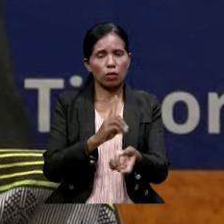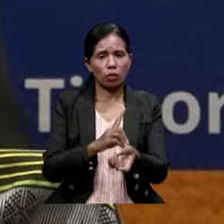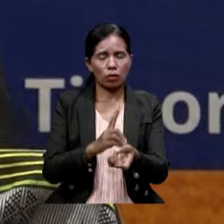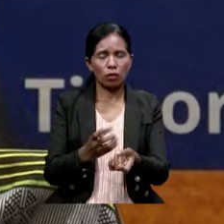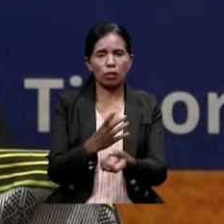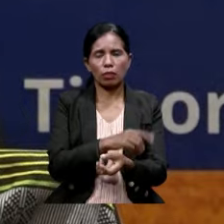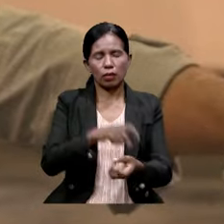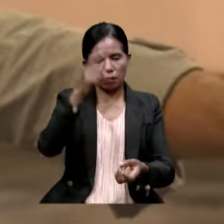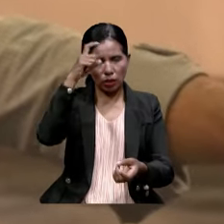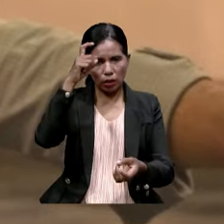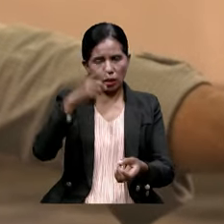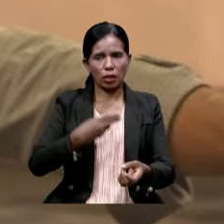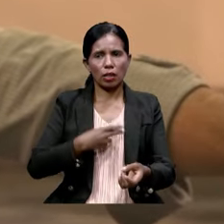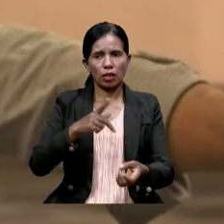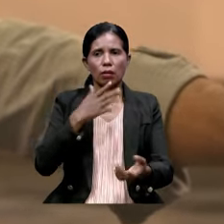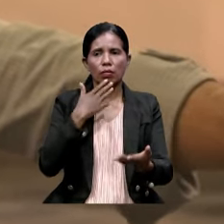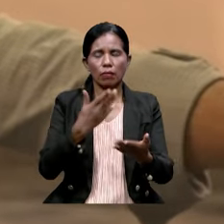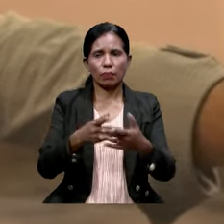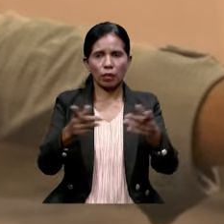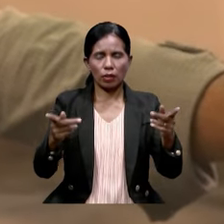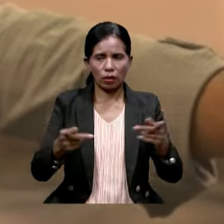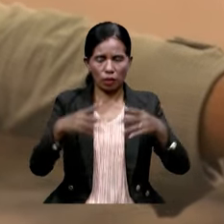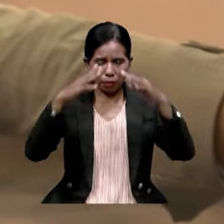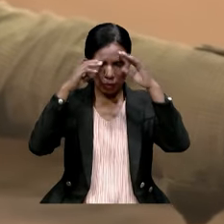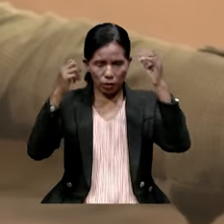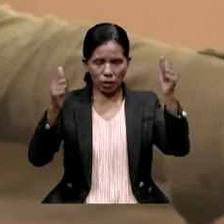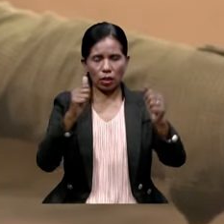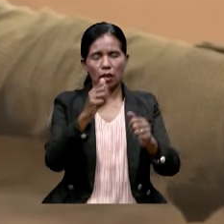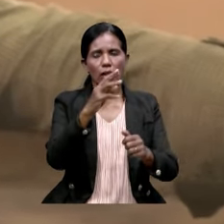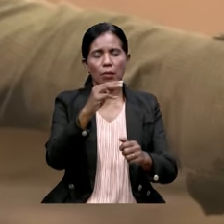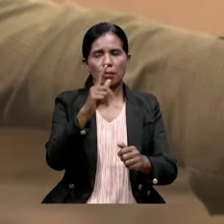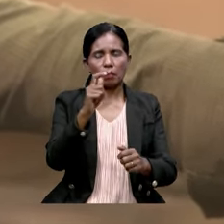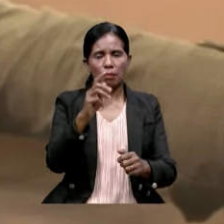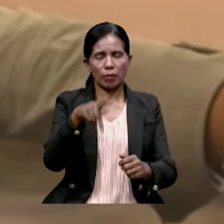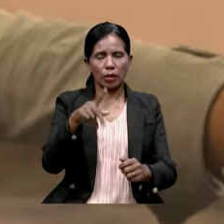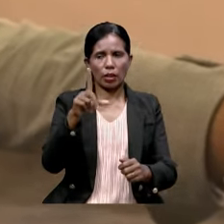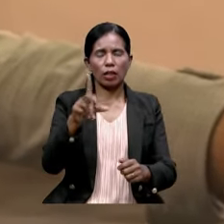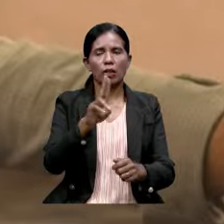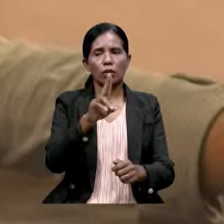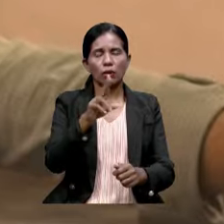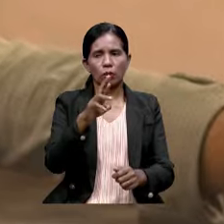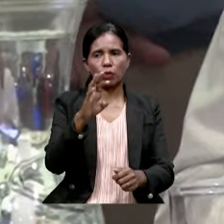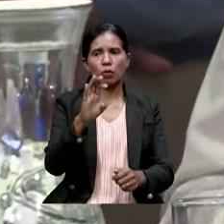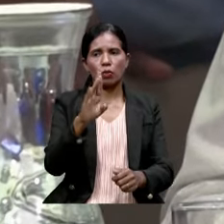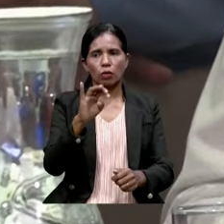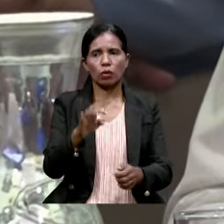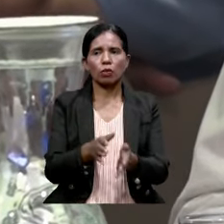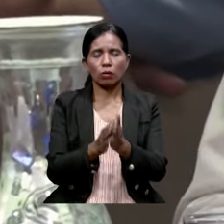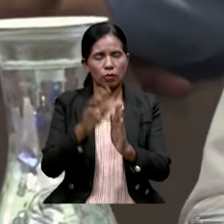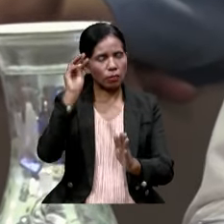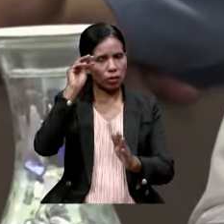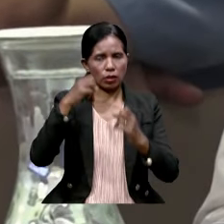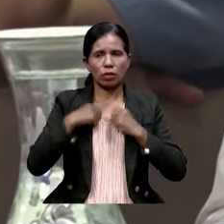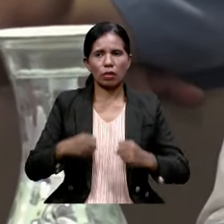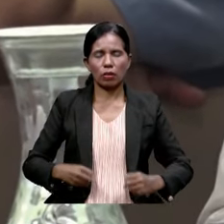habilidade e atitude. Iha fatin hanesan Presidente AMTL Rui Maria de Araújo Mos, husu ba Ministério Saúde atu